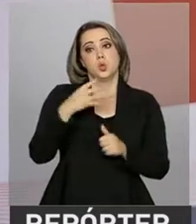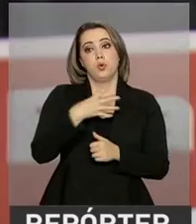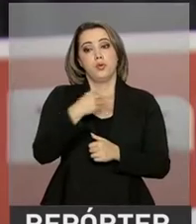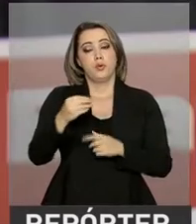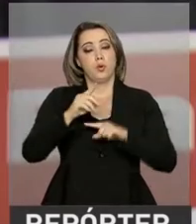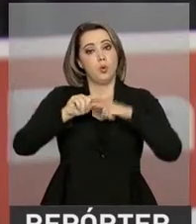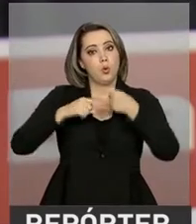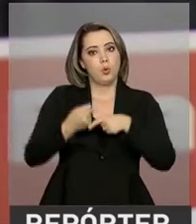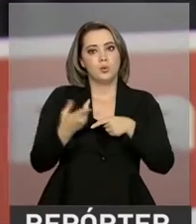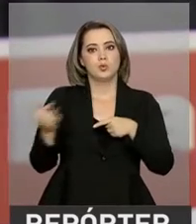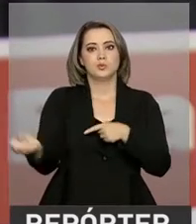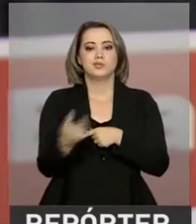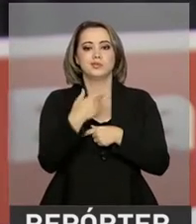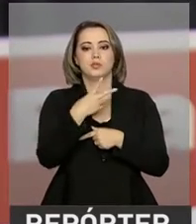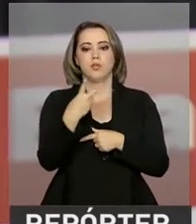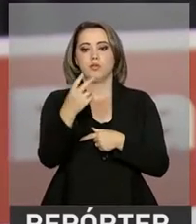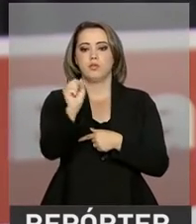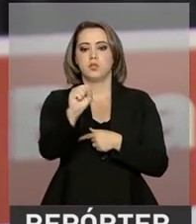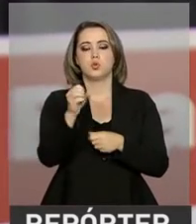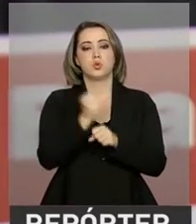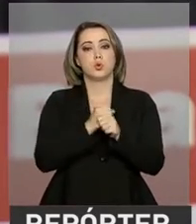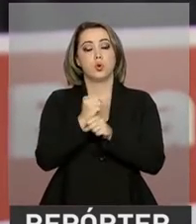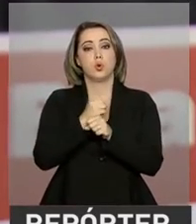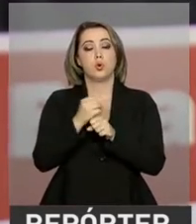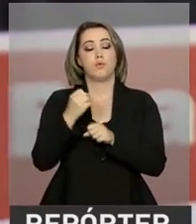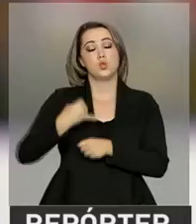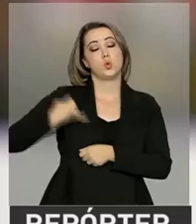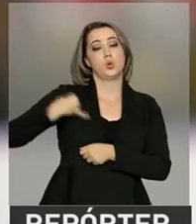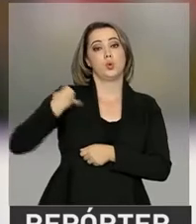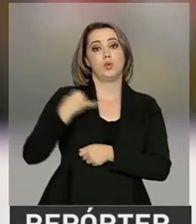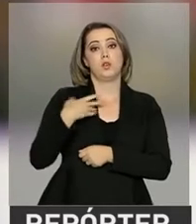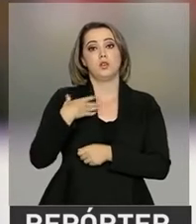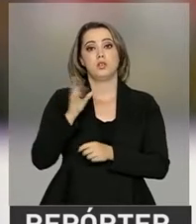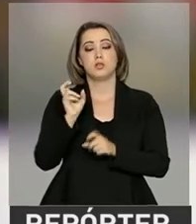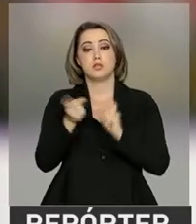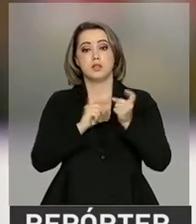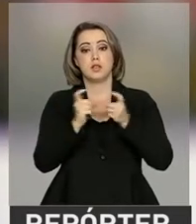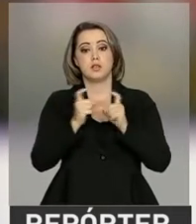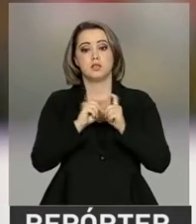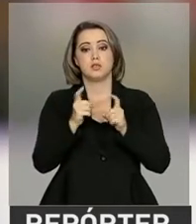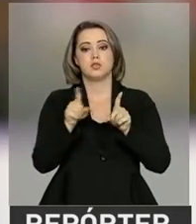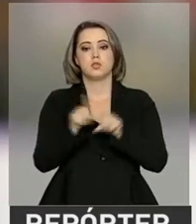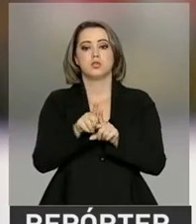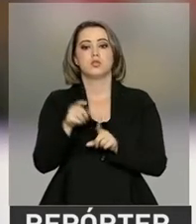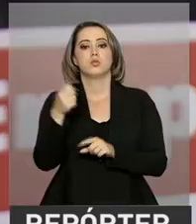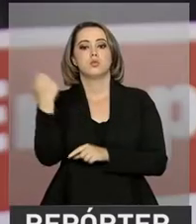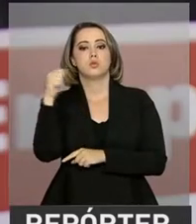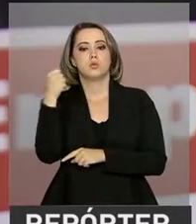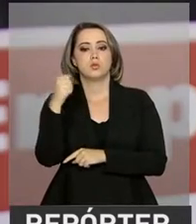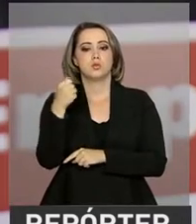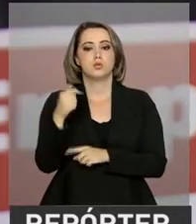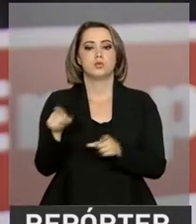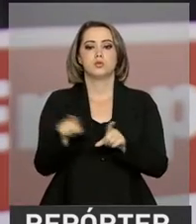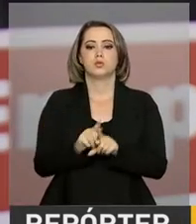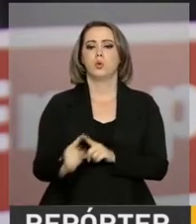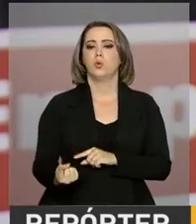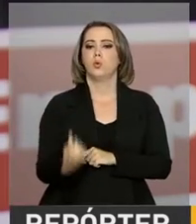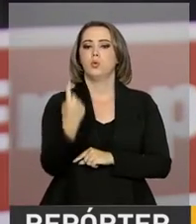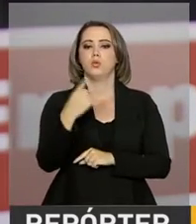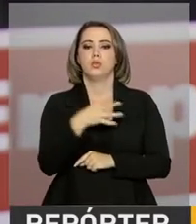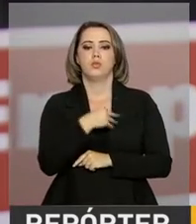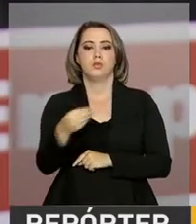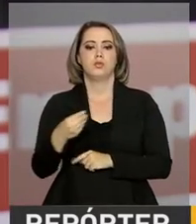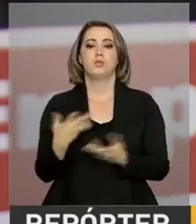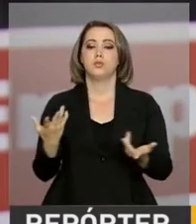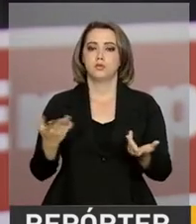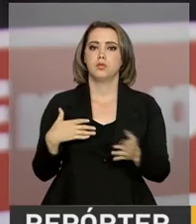arriscar aos 28 anos administra uma agroindústria com os pais em erechim no rio grande do sul eu sou filha única